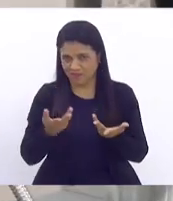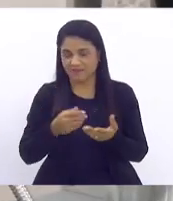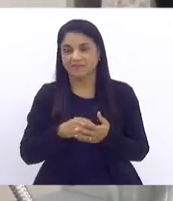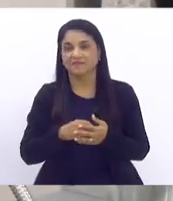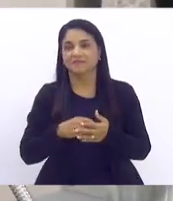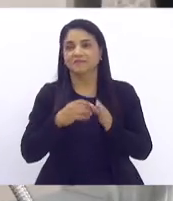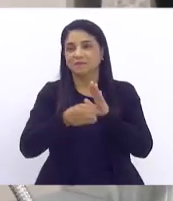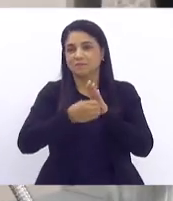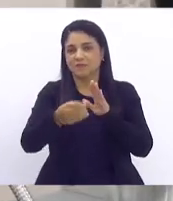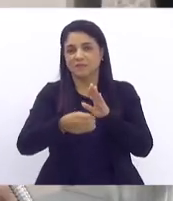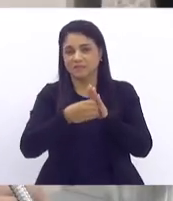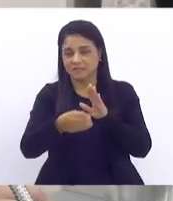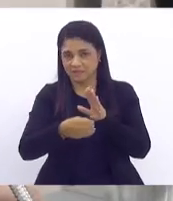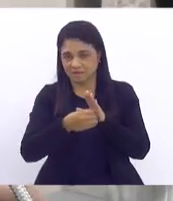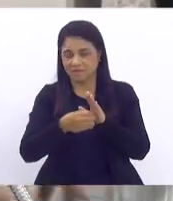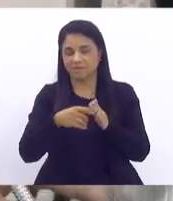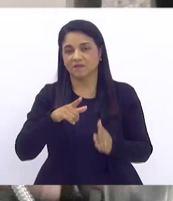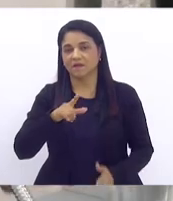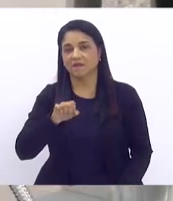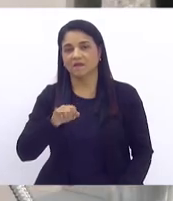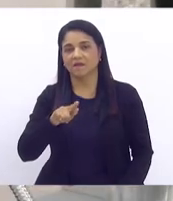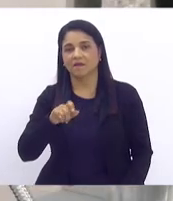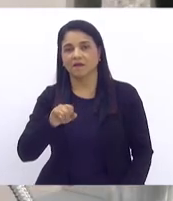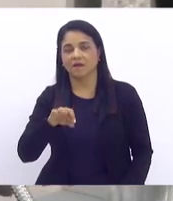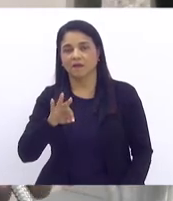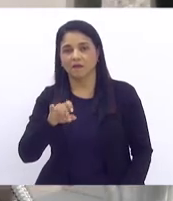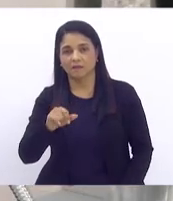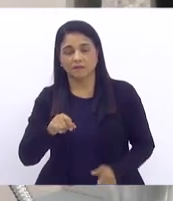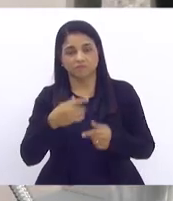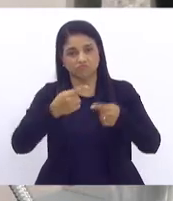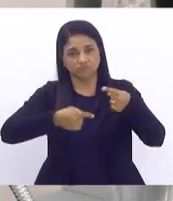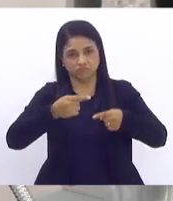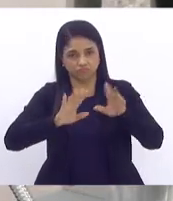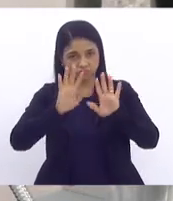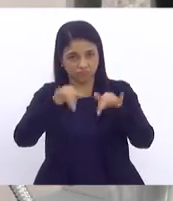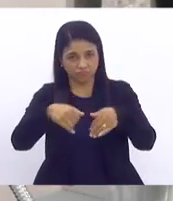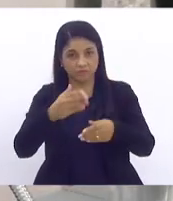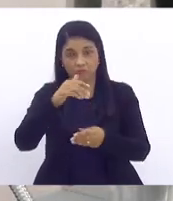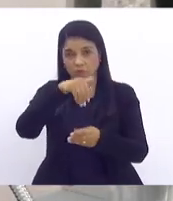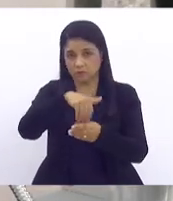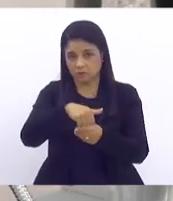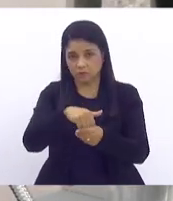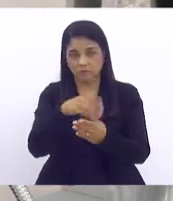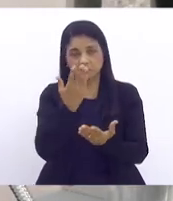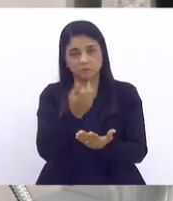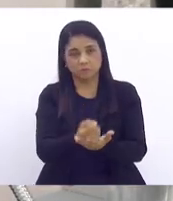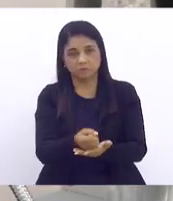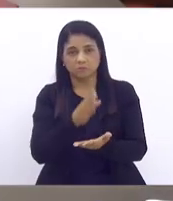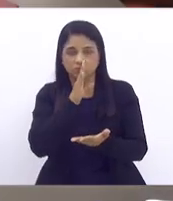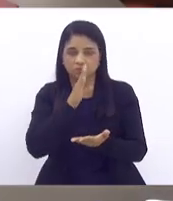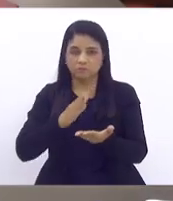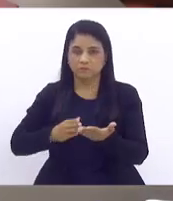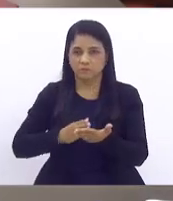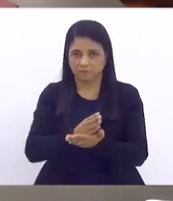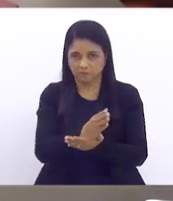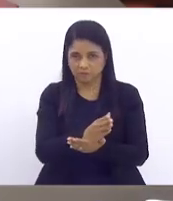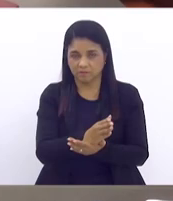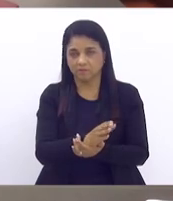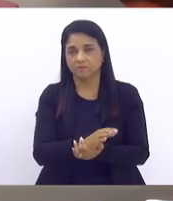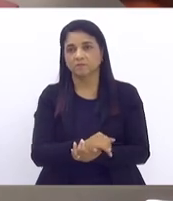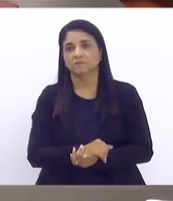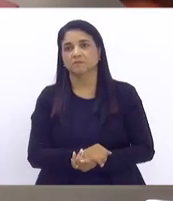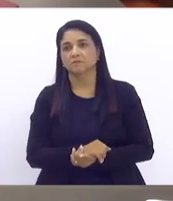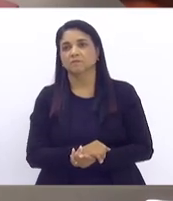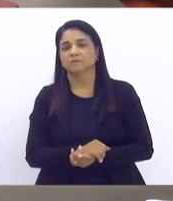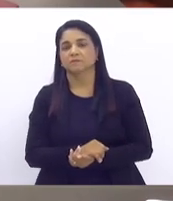O parecer é pela legalidade, em discussão. Não havendo quem queira discutir, em votação, os senhores que aprovam, permaneçam como estão,